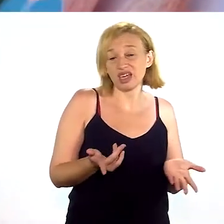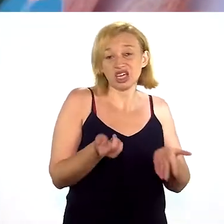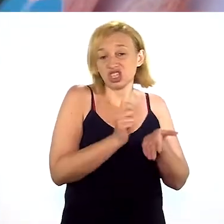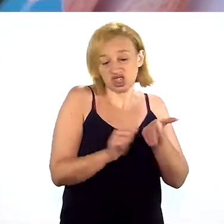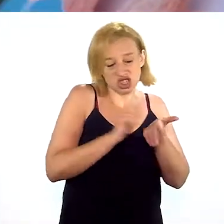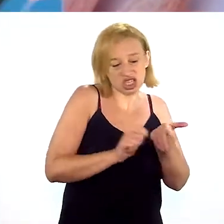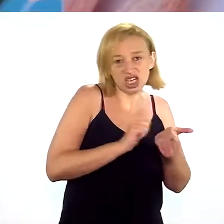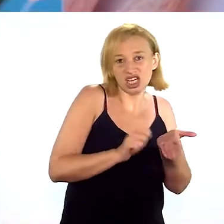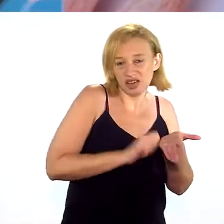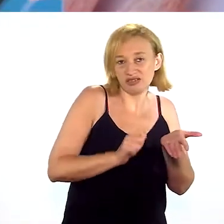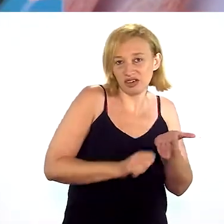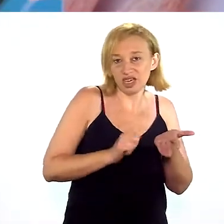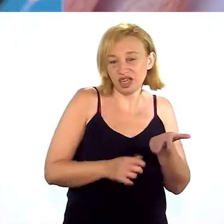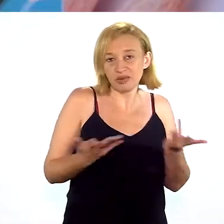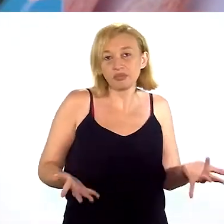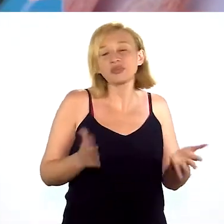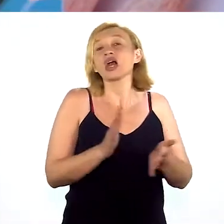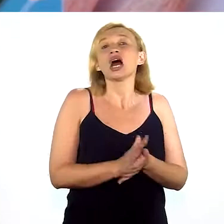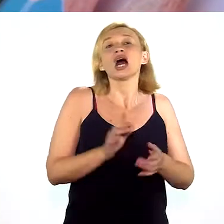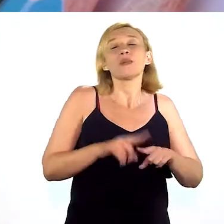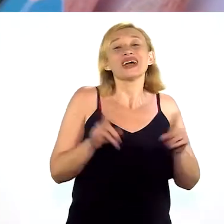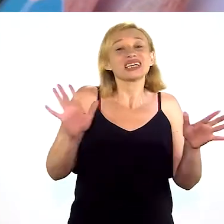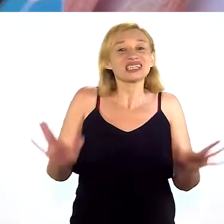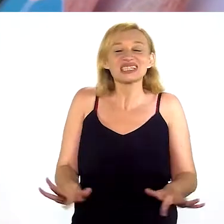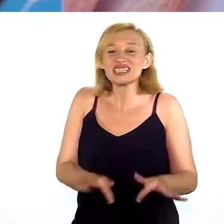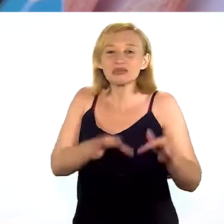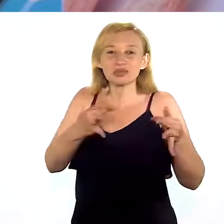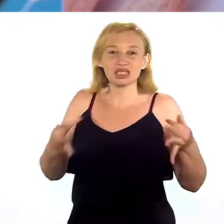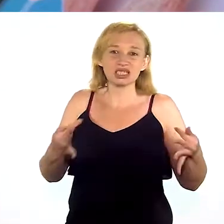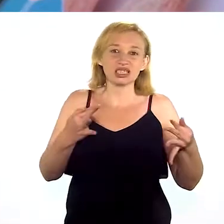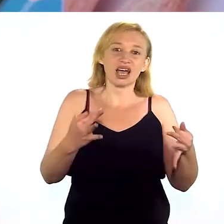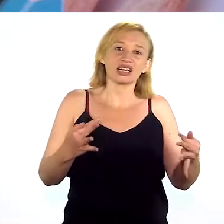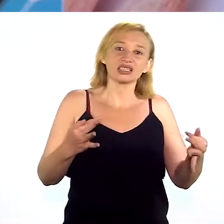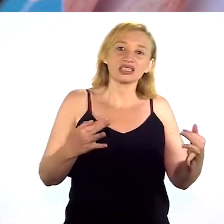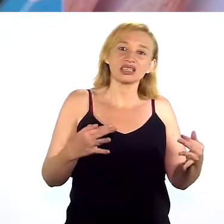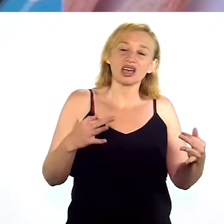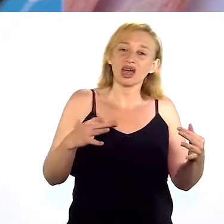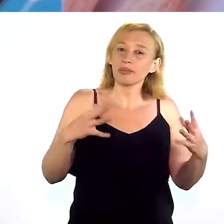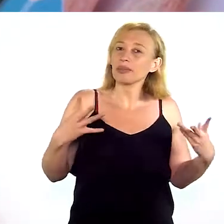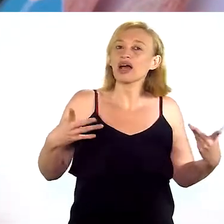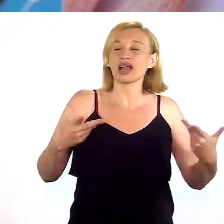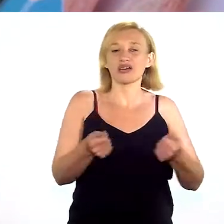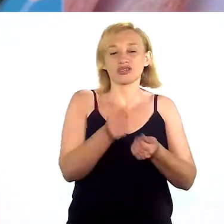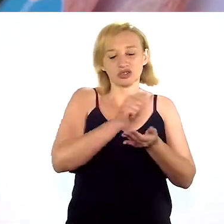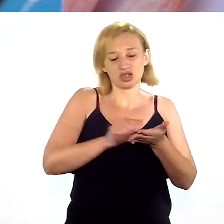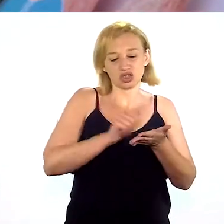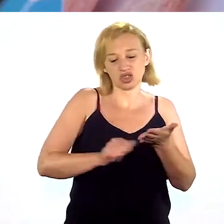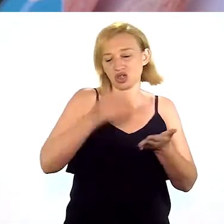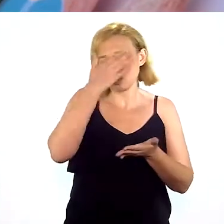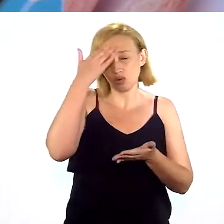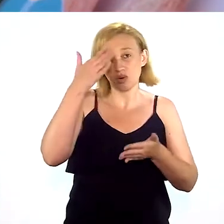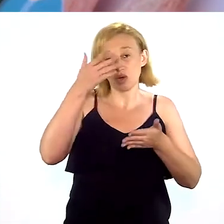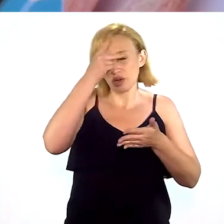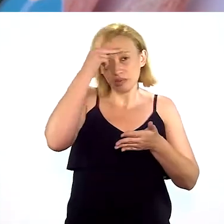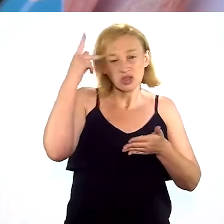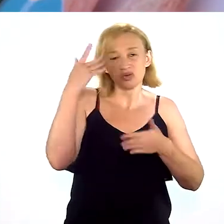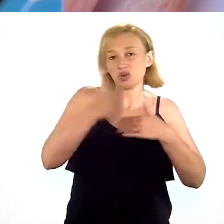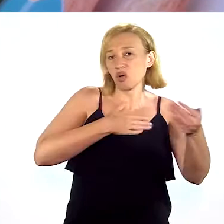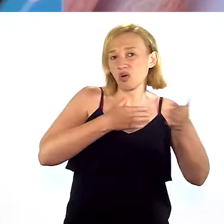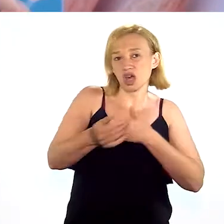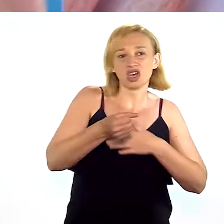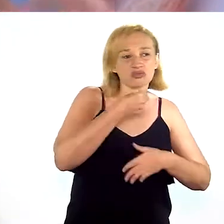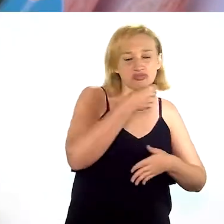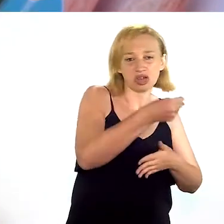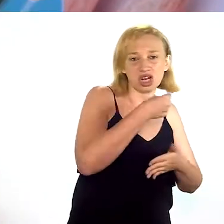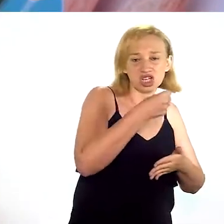né? Escrevendo de um jeito rebuscado. Então, assim, a simplicidade é o tchan do escritor, de qualquer escritor, seja